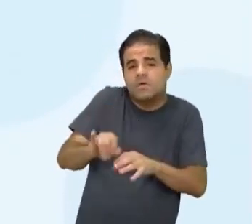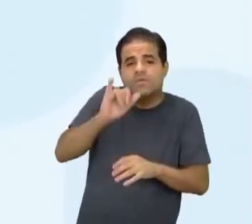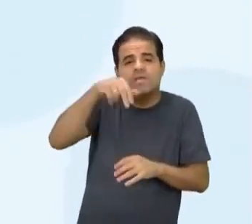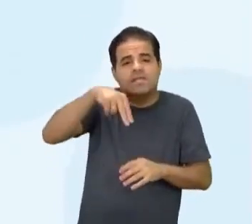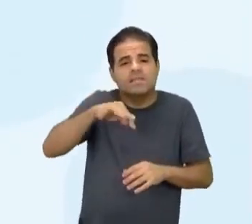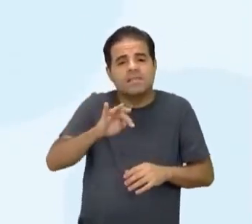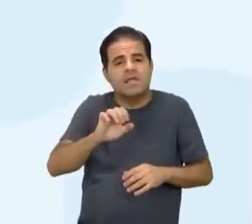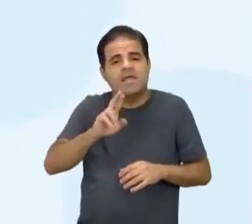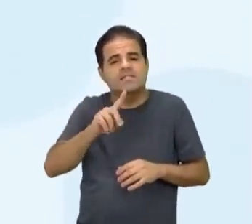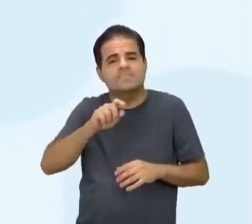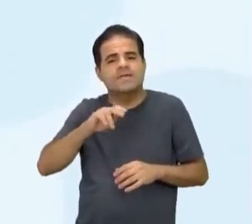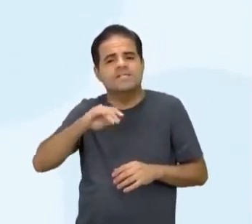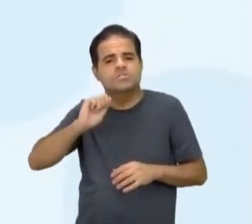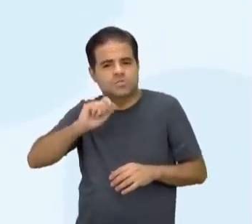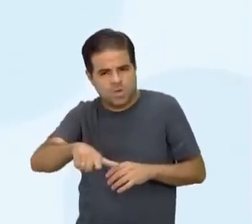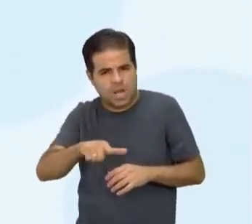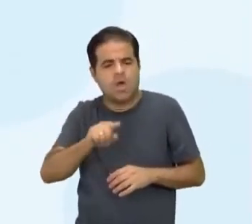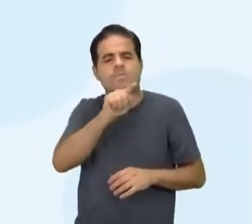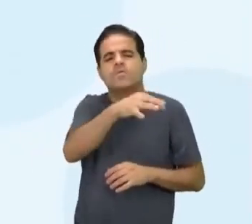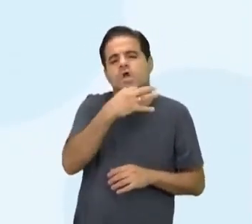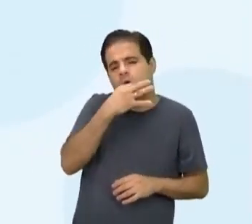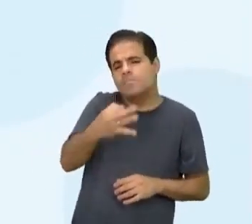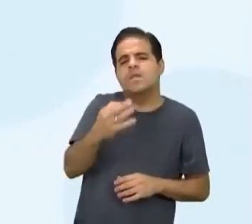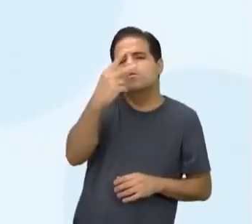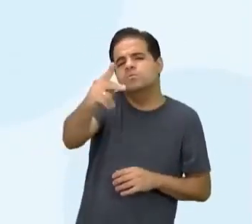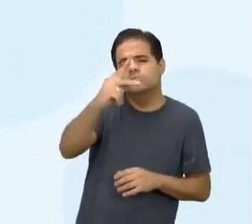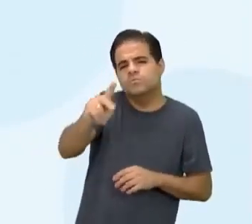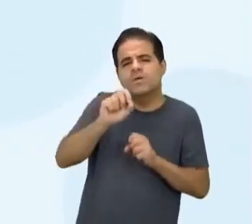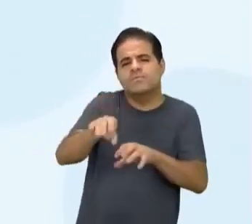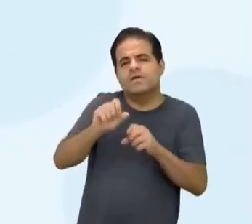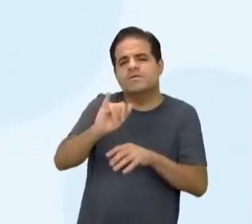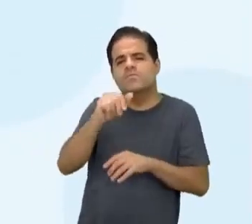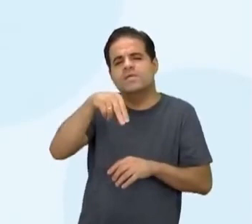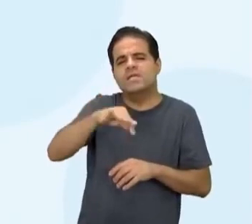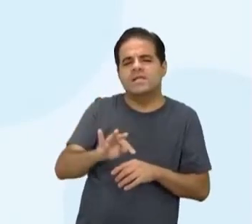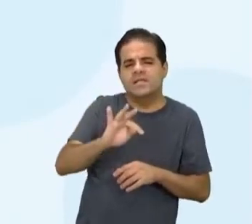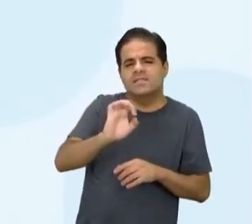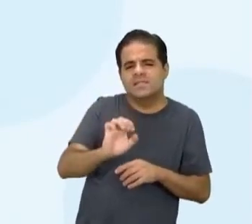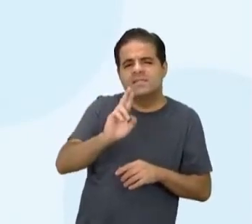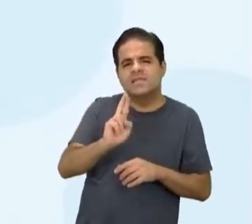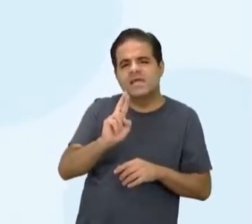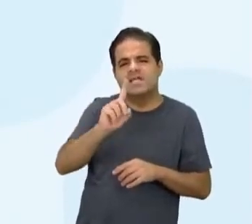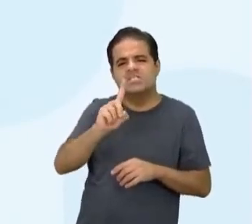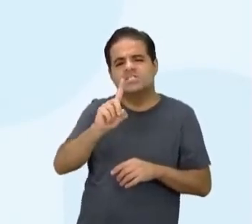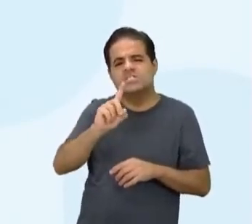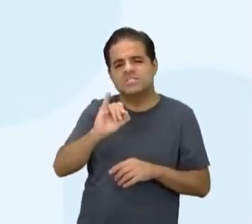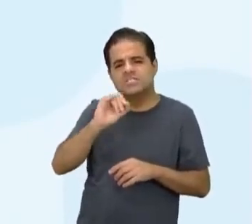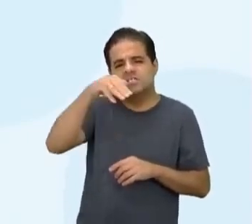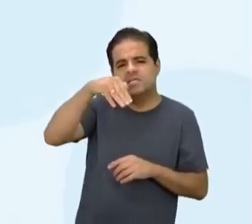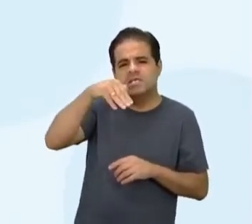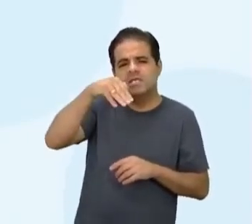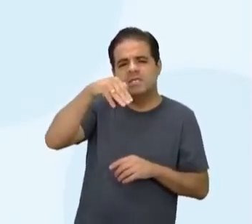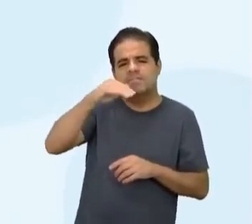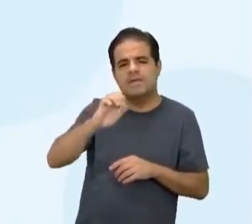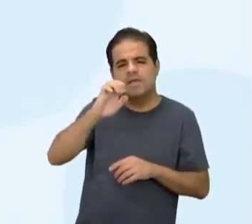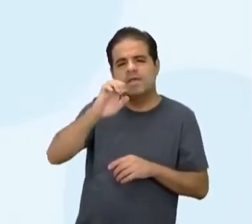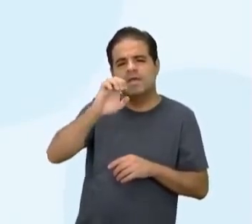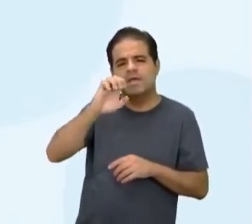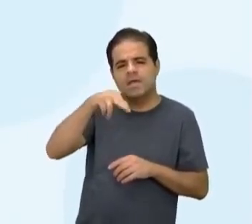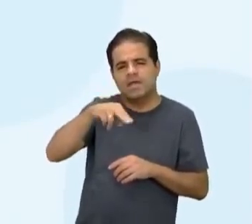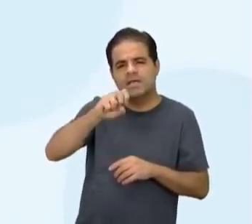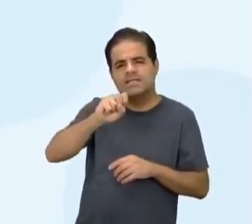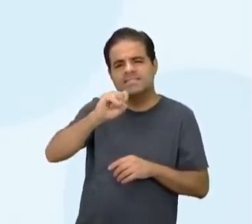educação interdimensional para você, professor? Vamos pensar junto aí, o que vem na sua cabeça quando a gente está falando